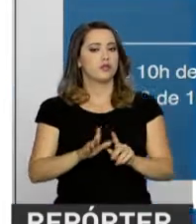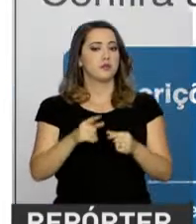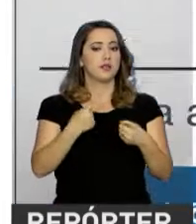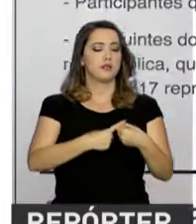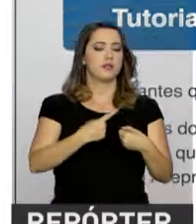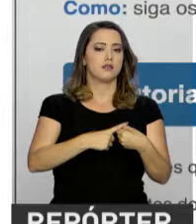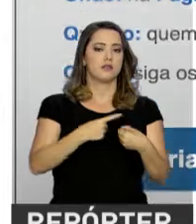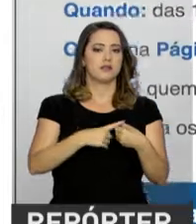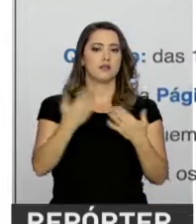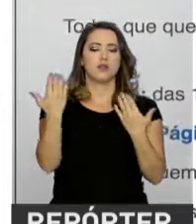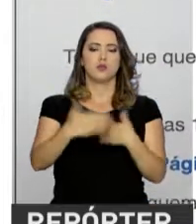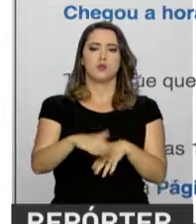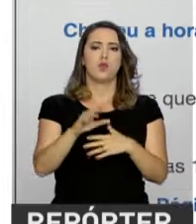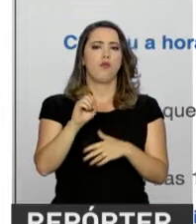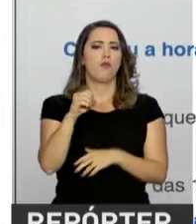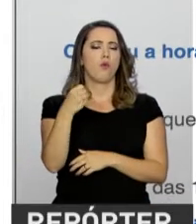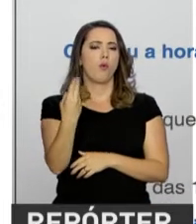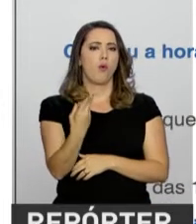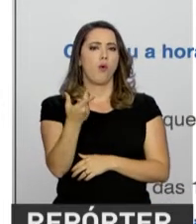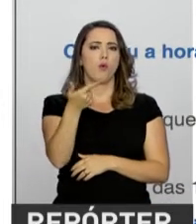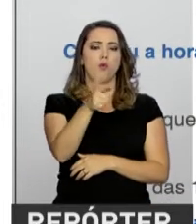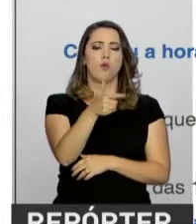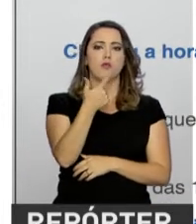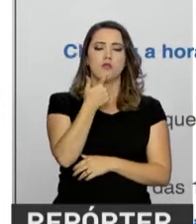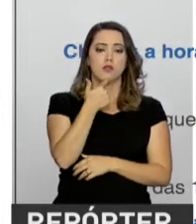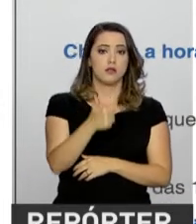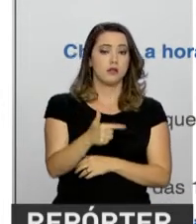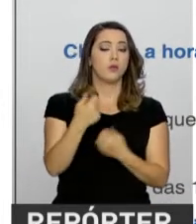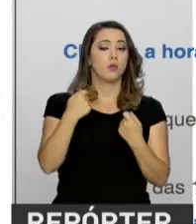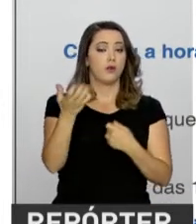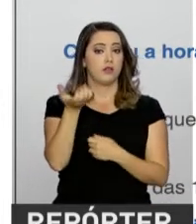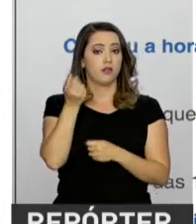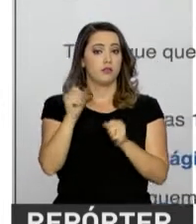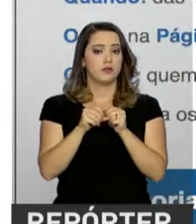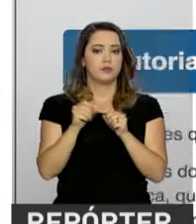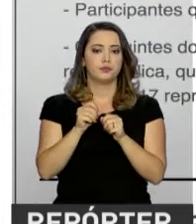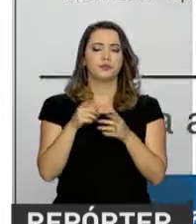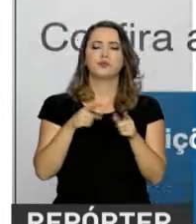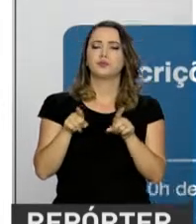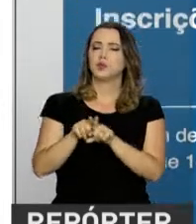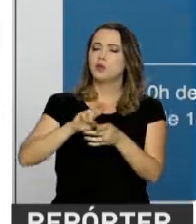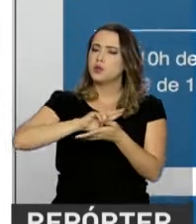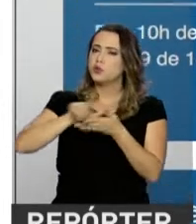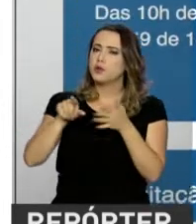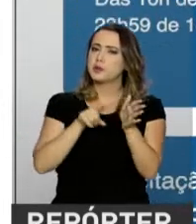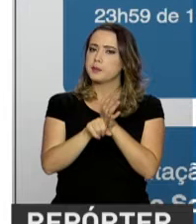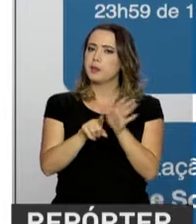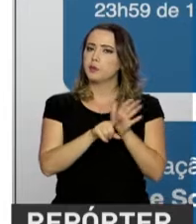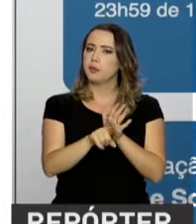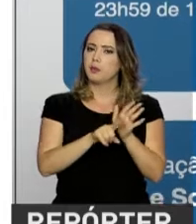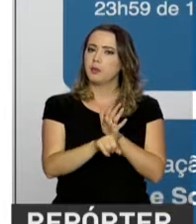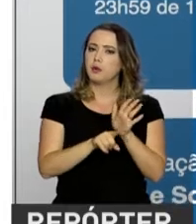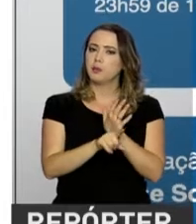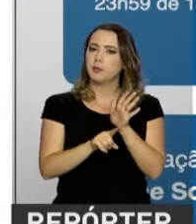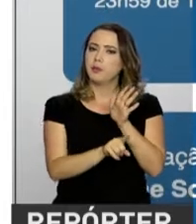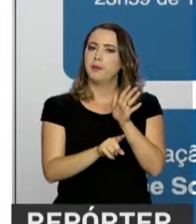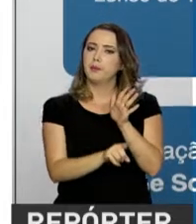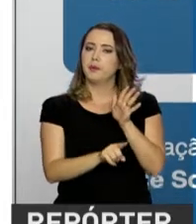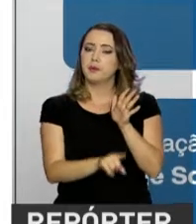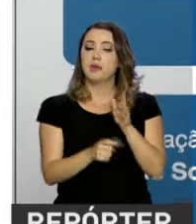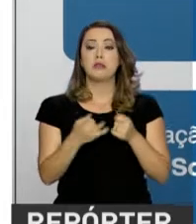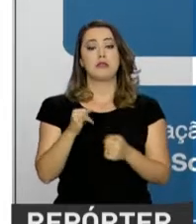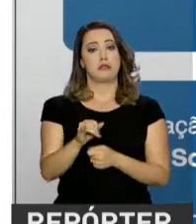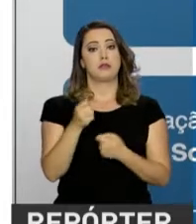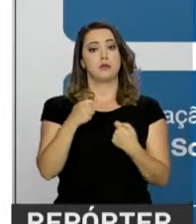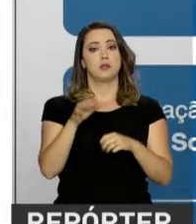e a opção de língua estrangeira. É preciso preencher também o questionário com informações socioeconômicas e informar a necessidade de